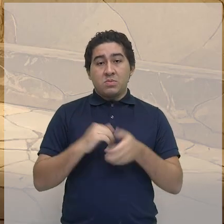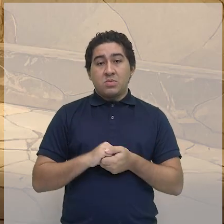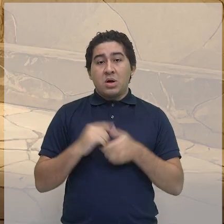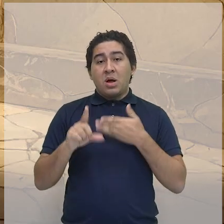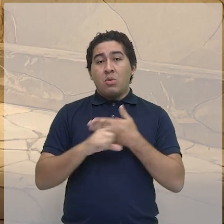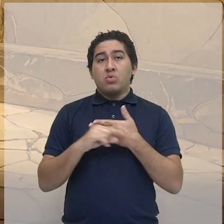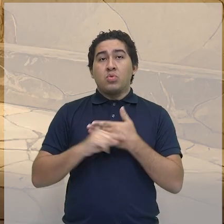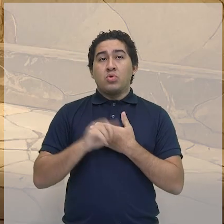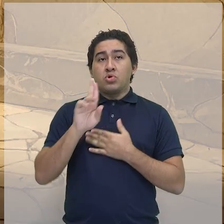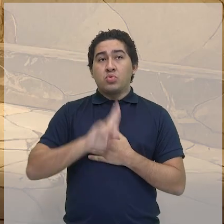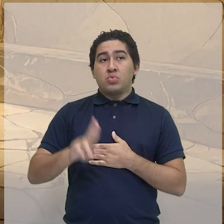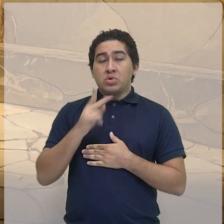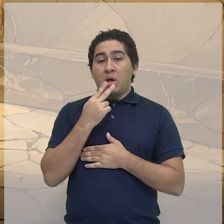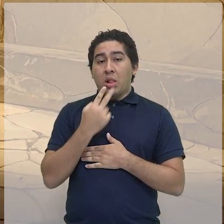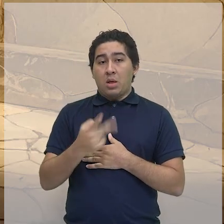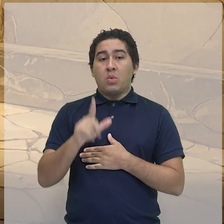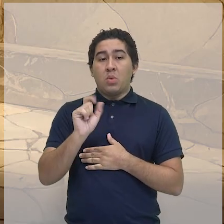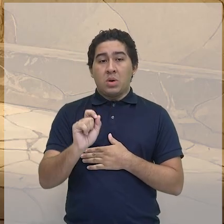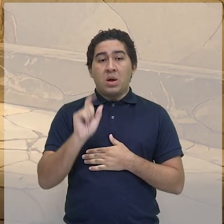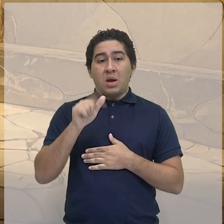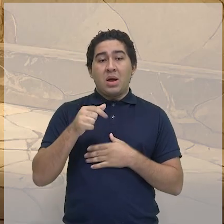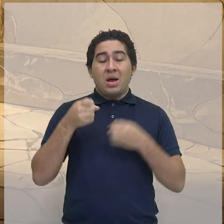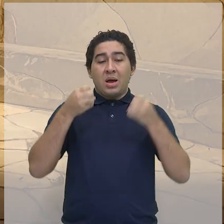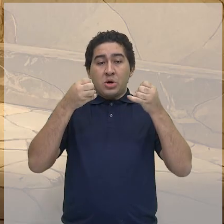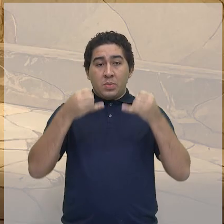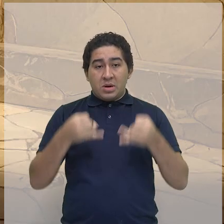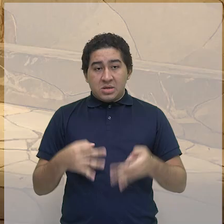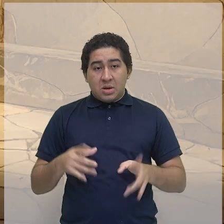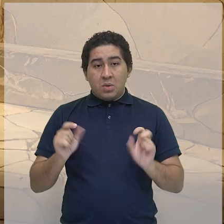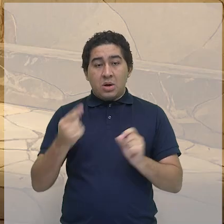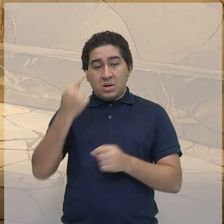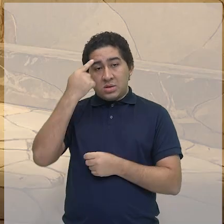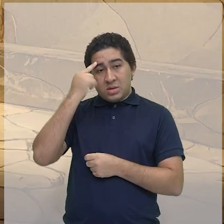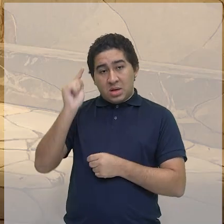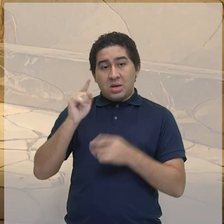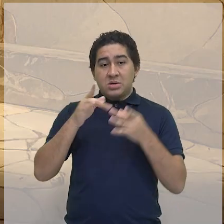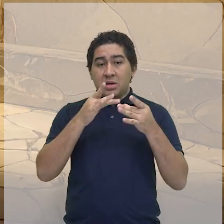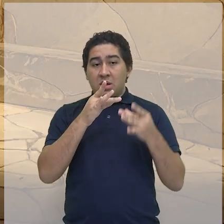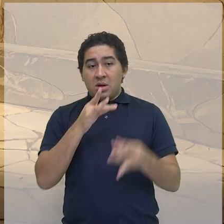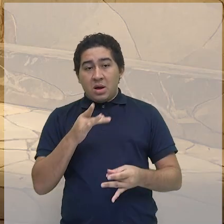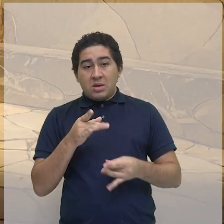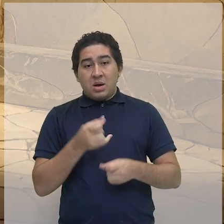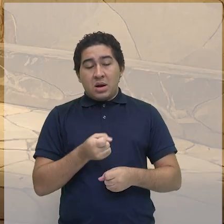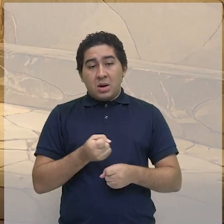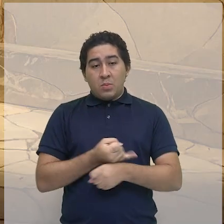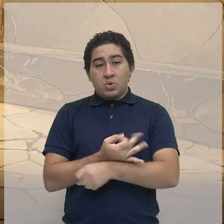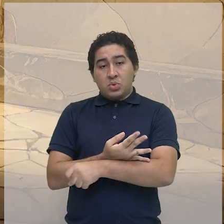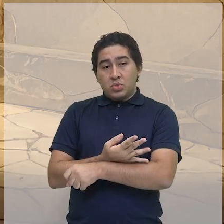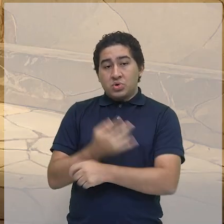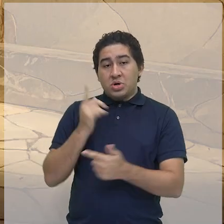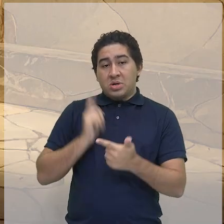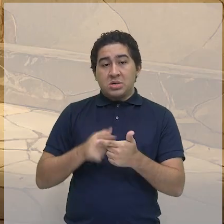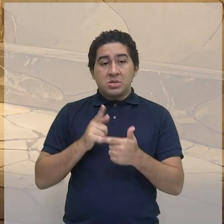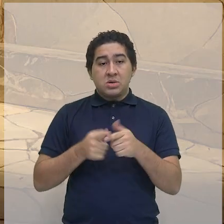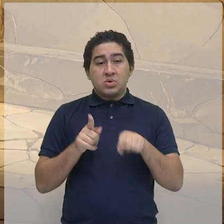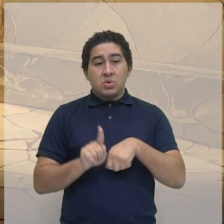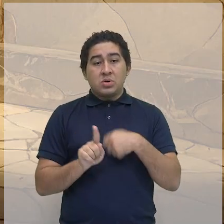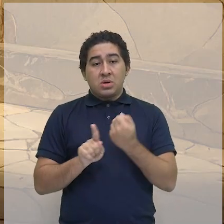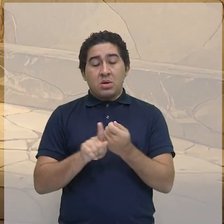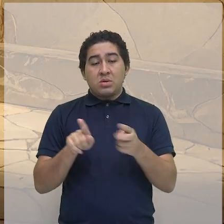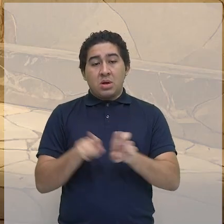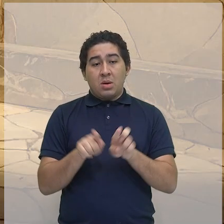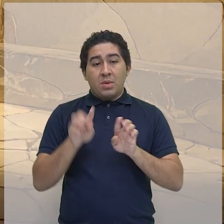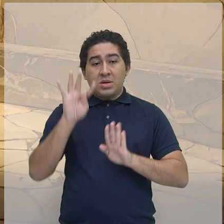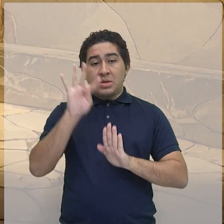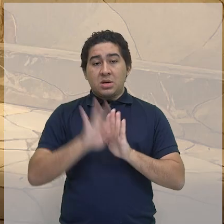eles usam a língua para expressar ideias complexas, emoções, críticas sociais e muitas